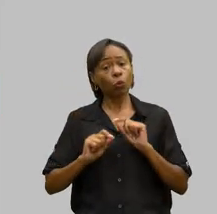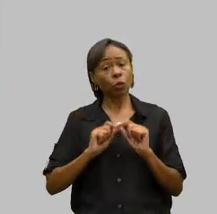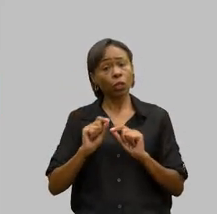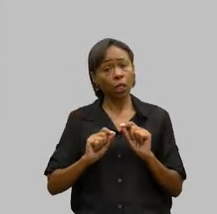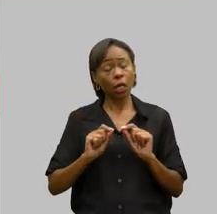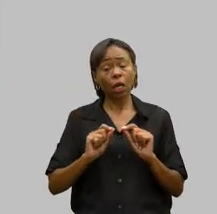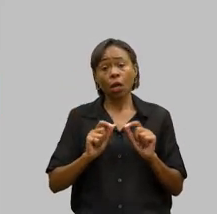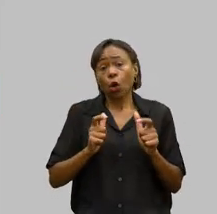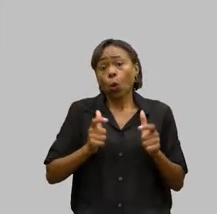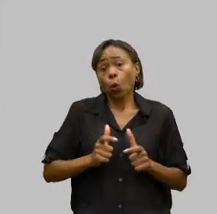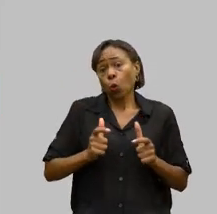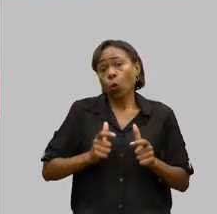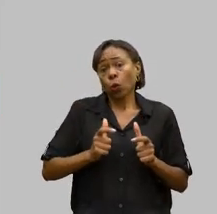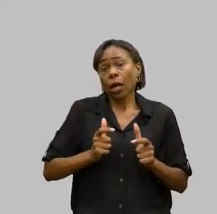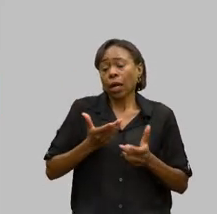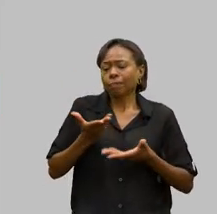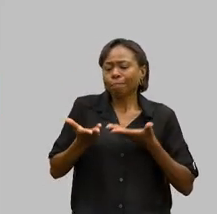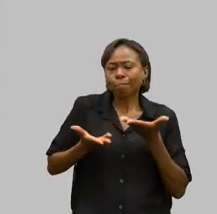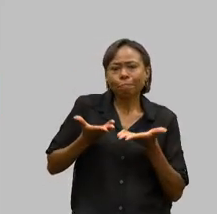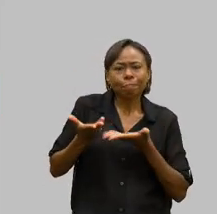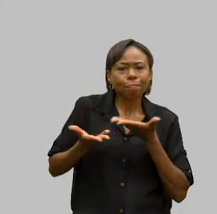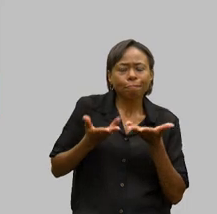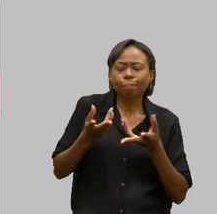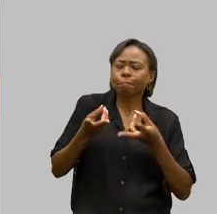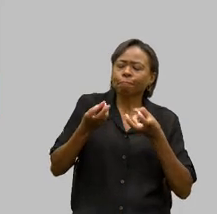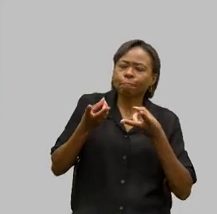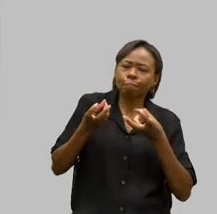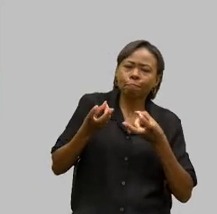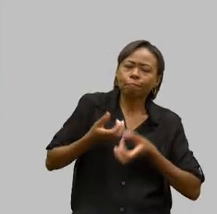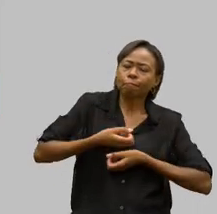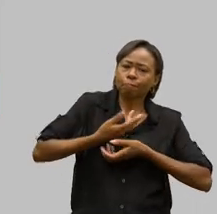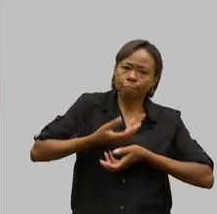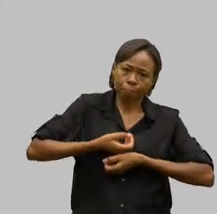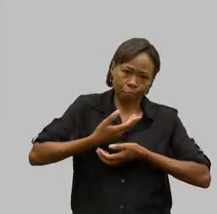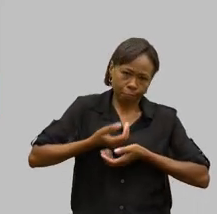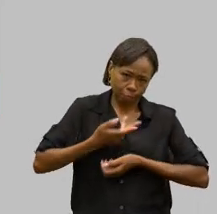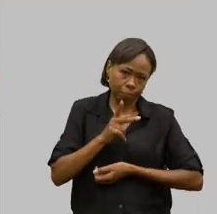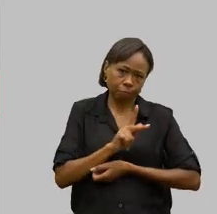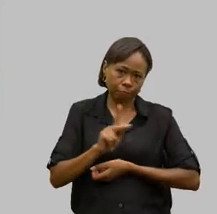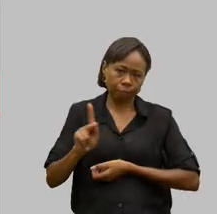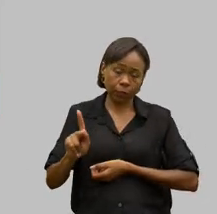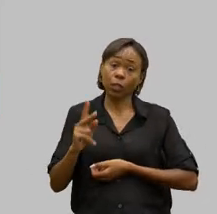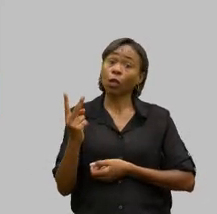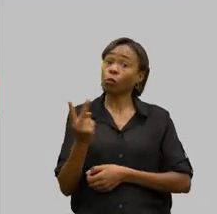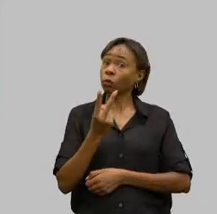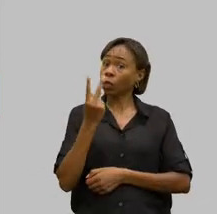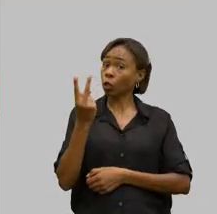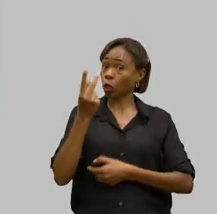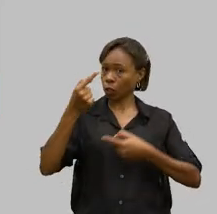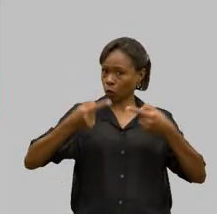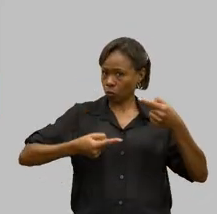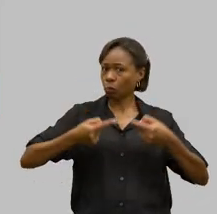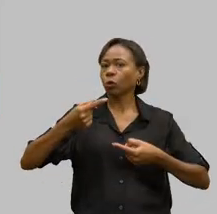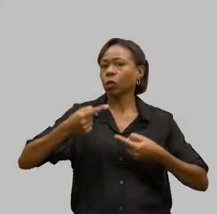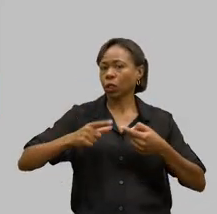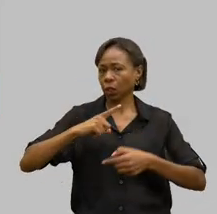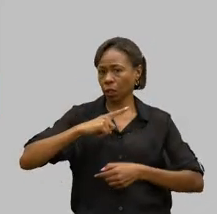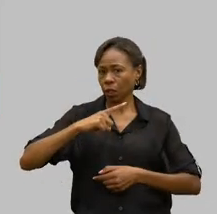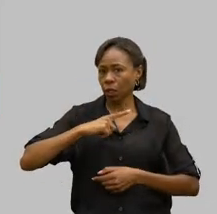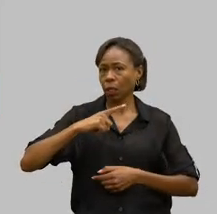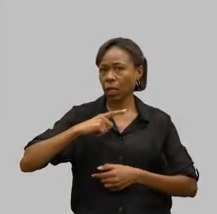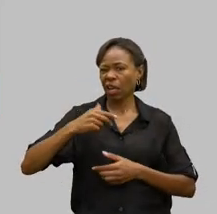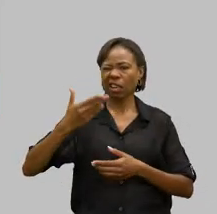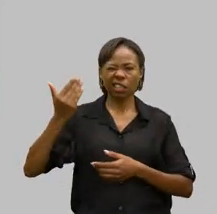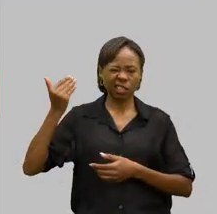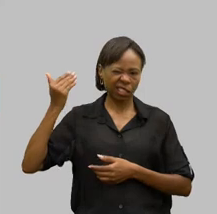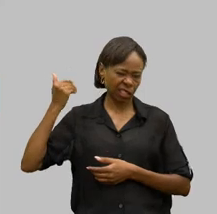escuta quanto aos sentimentos, as emoções dos nossos professores. Trago aqui a política de valorização nossa, que já vimos fazendo há mais tempo, onde nós